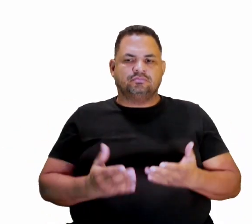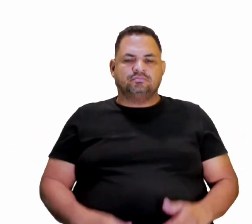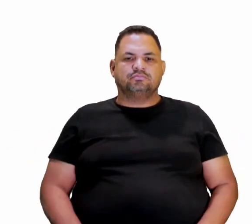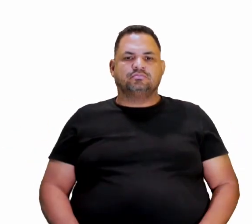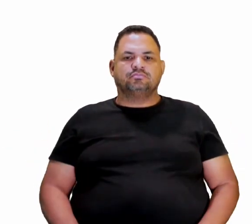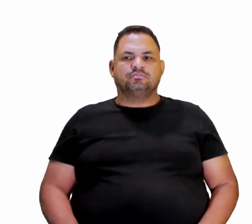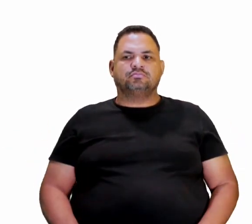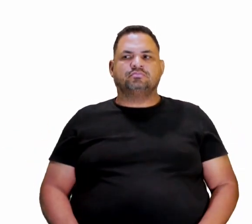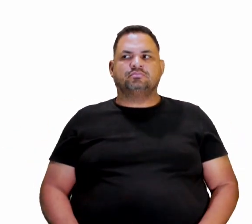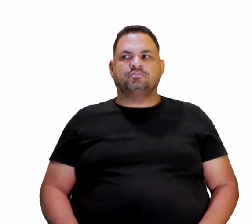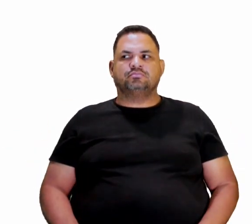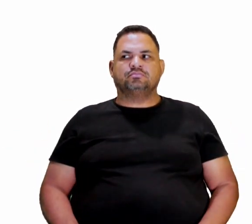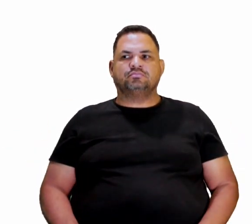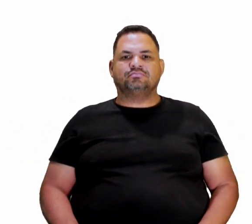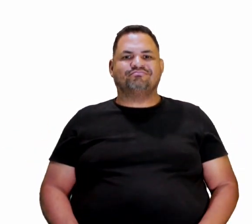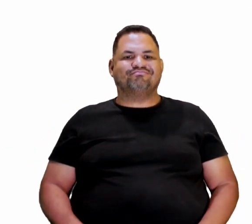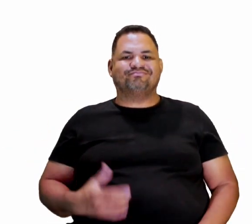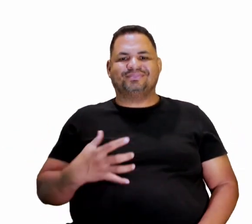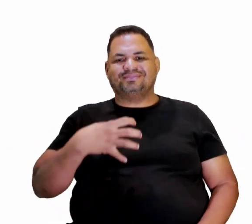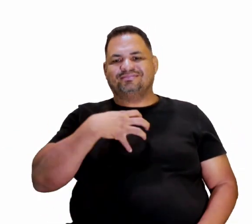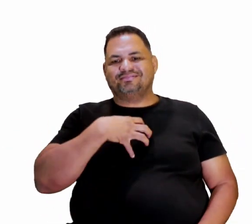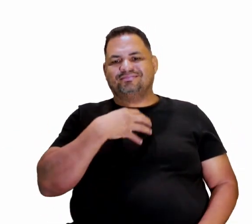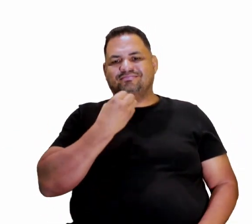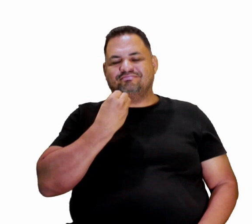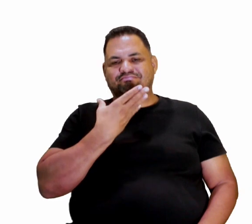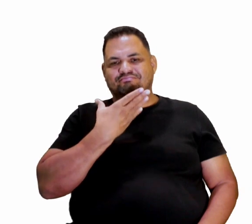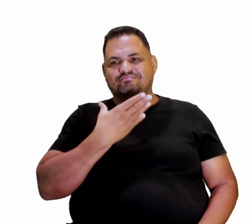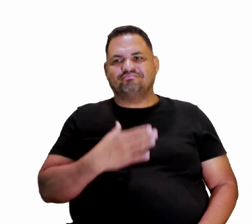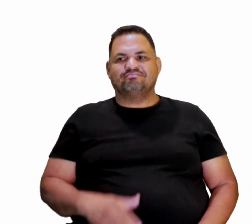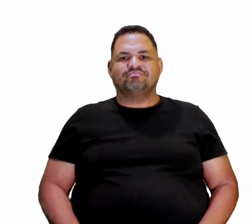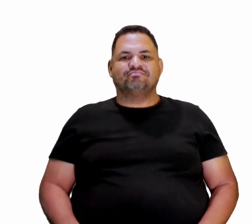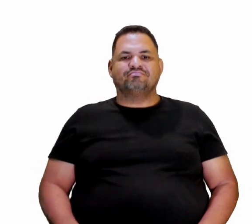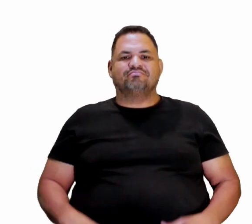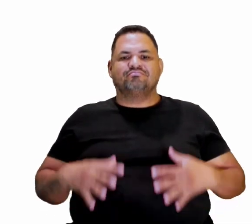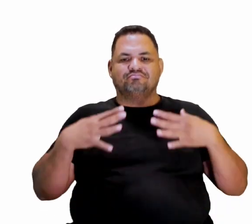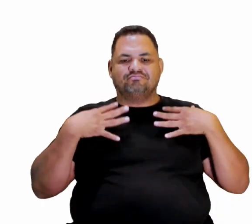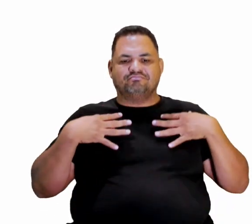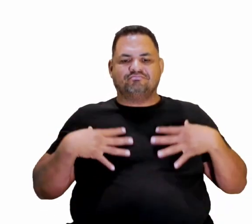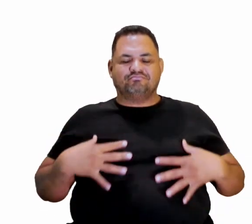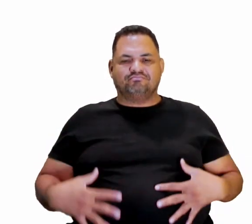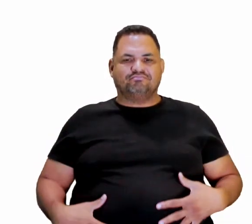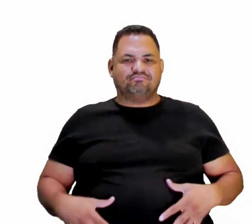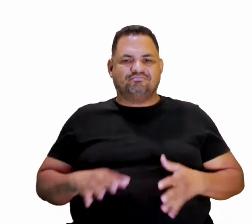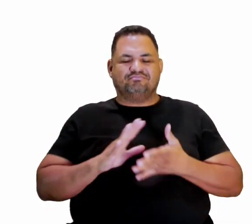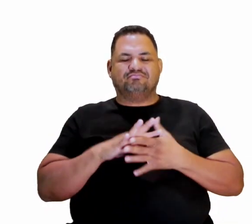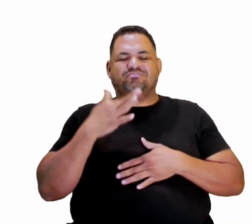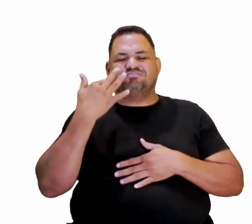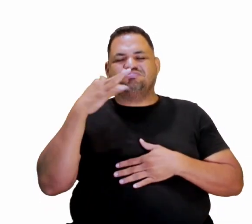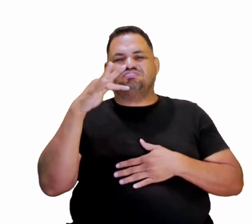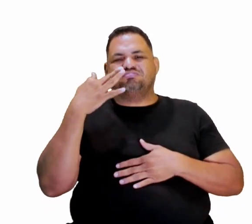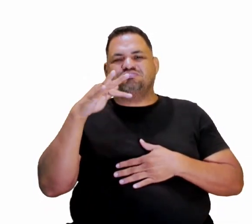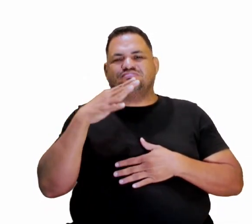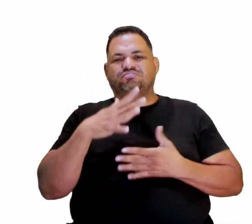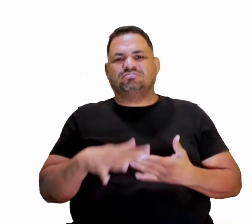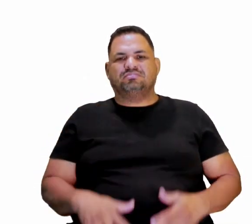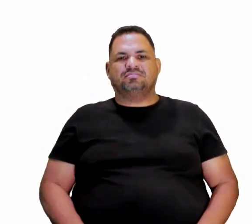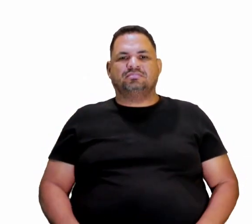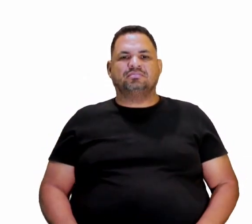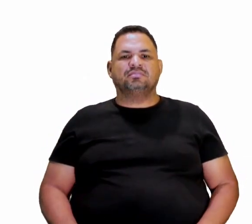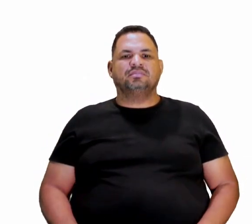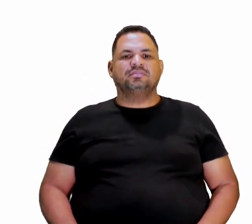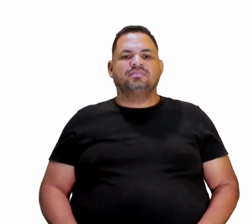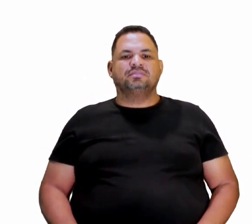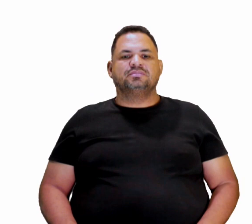feel very well. Não me sinto muito bem. My body aches. Meu corpo tá todo dolorido. I don't feel